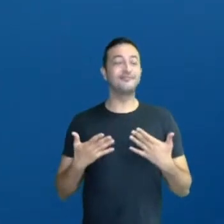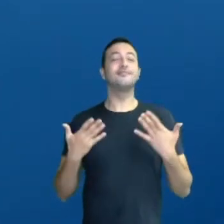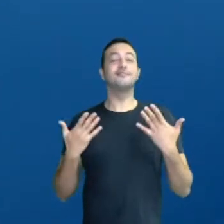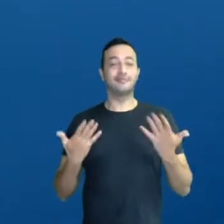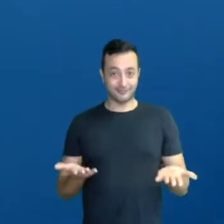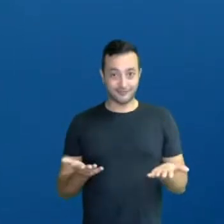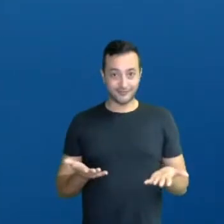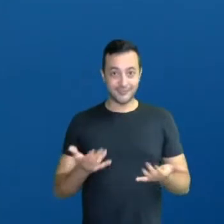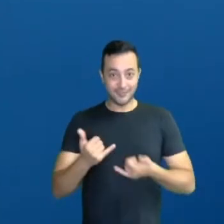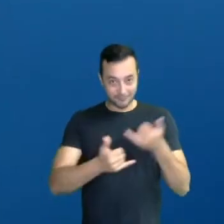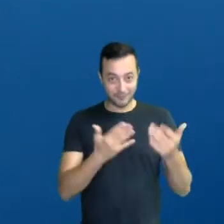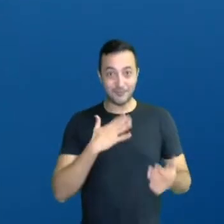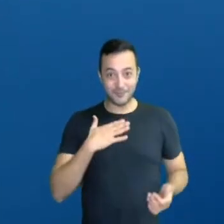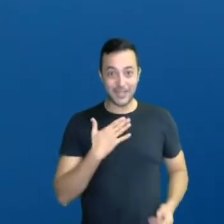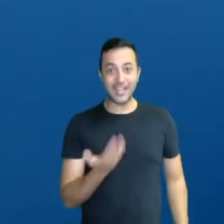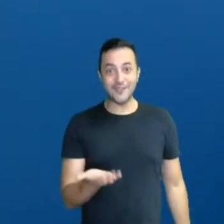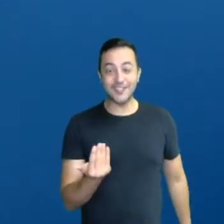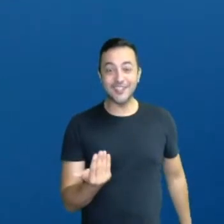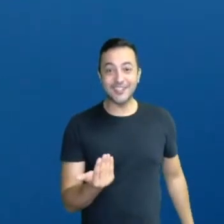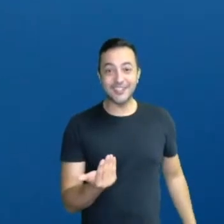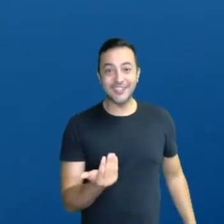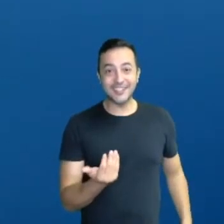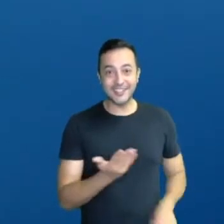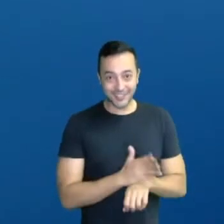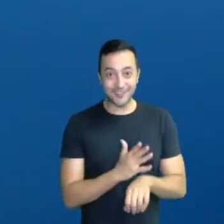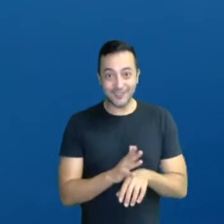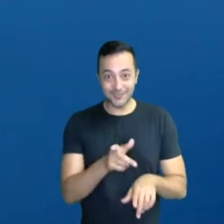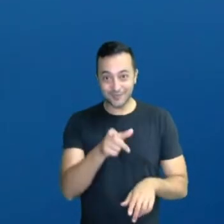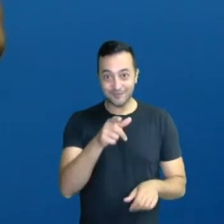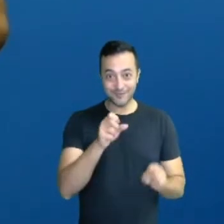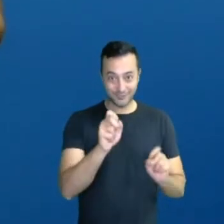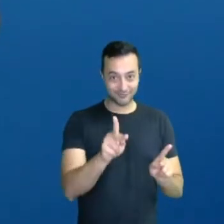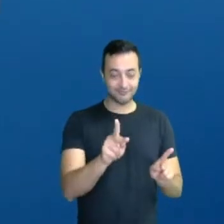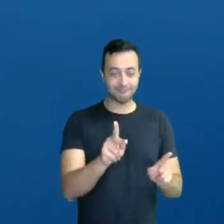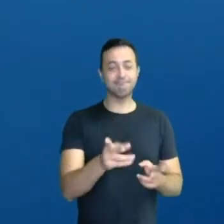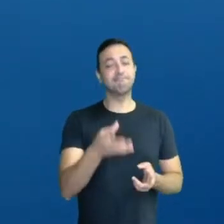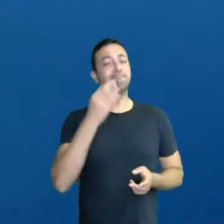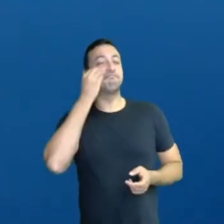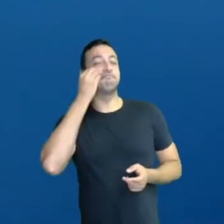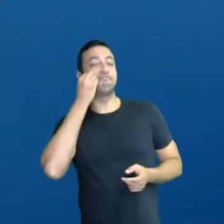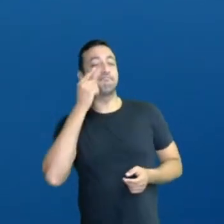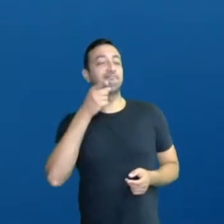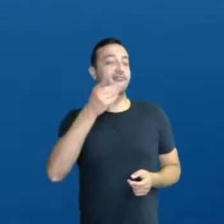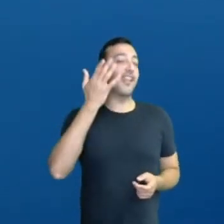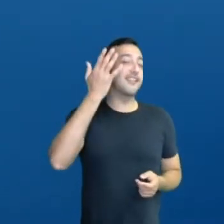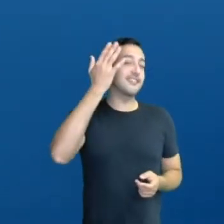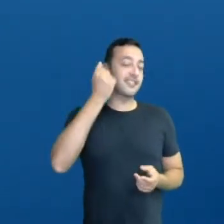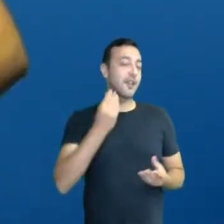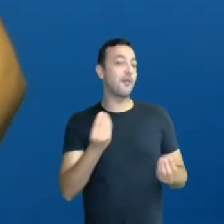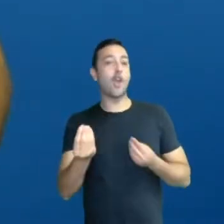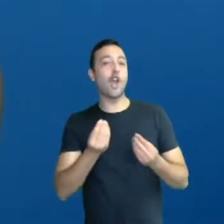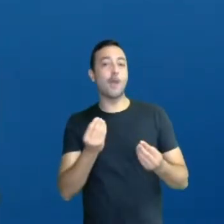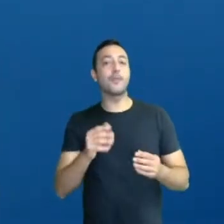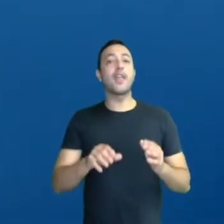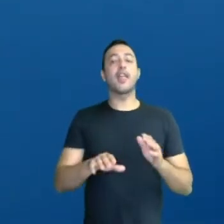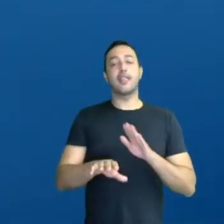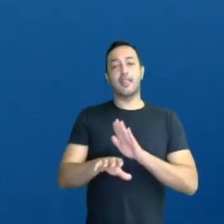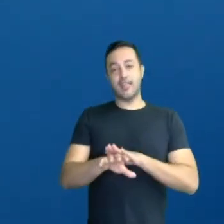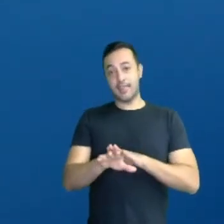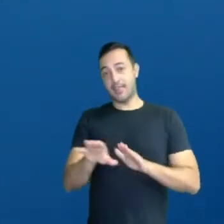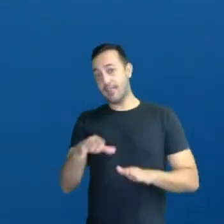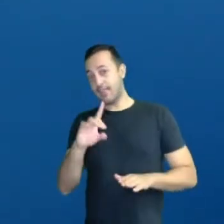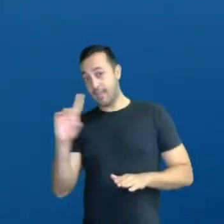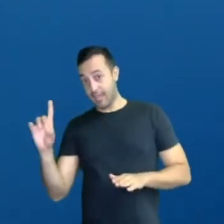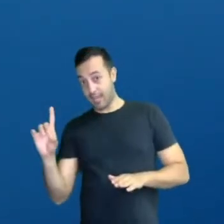Então, vamos lá jogar comigo? Tá preparado? Vamos ver se você sabe realmente o que é lado direito e o que é